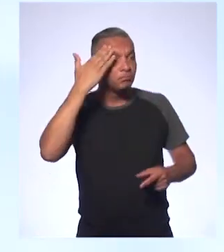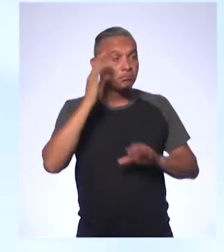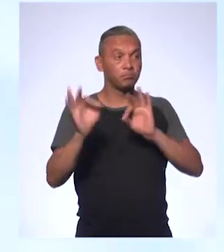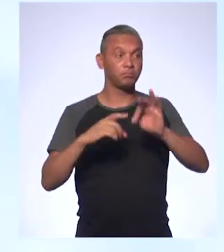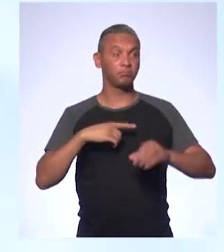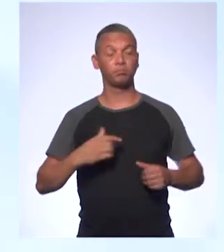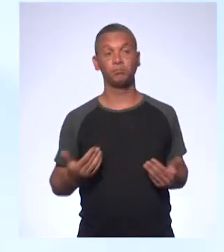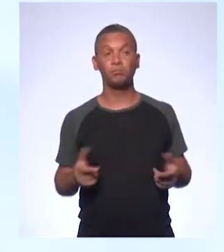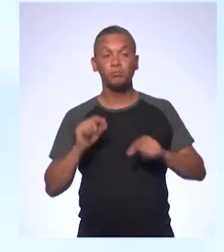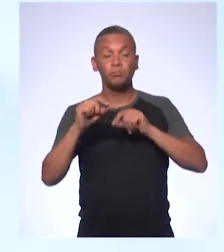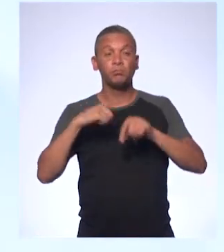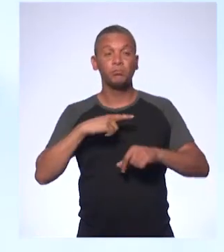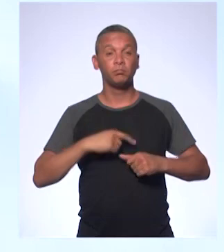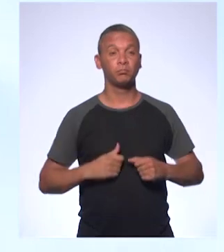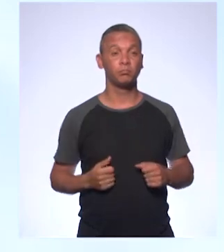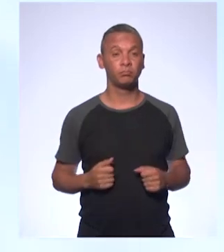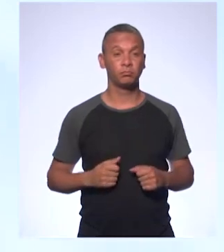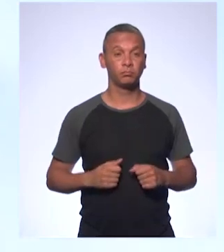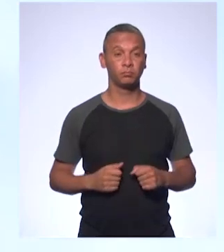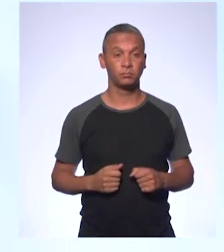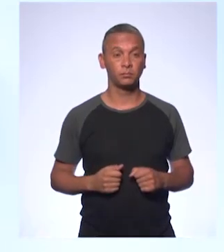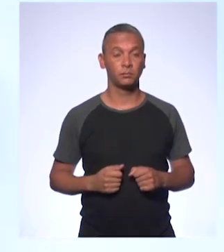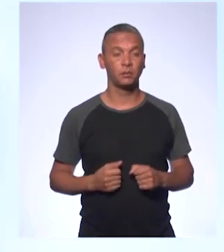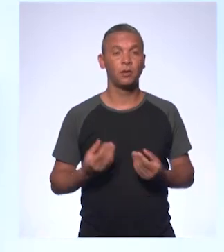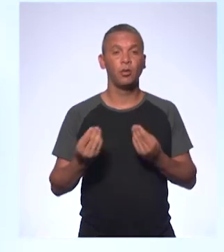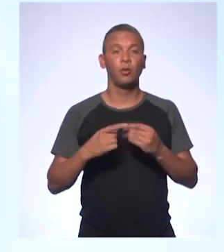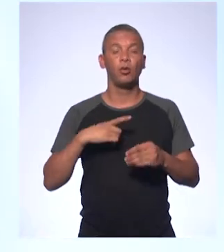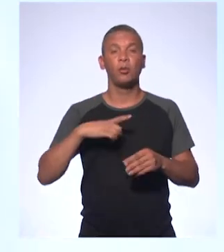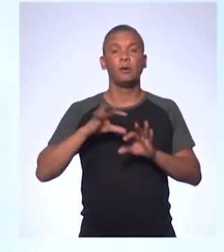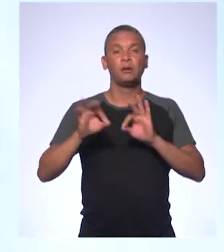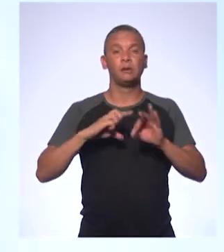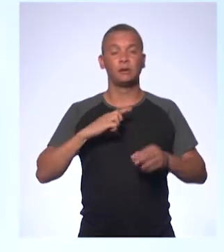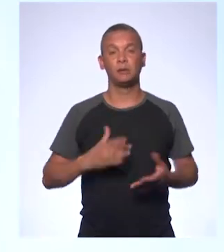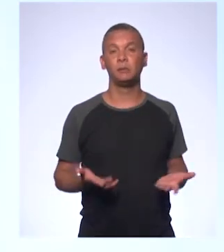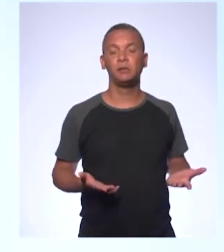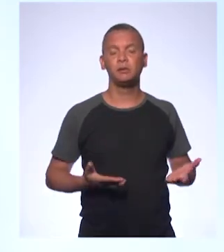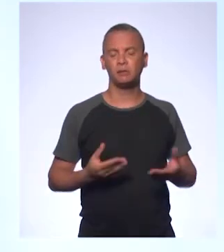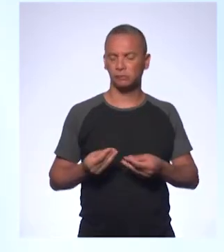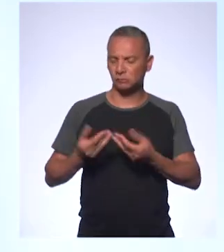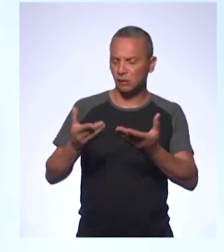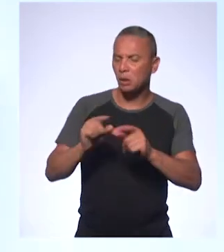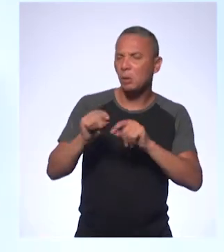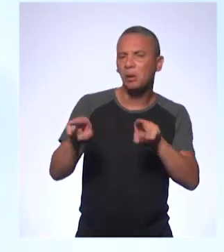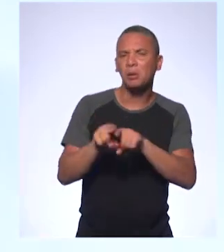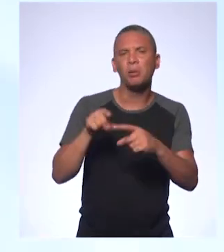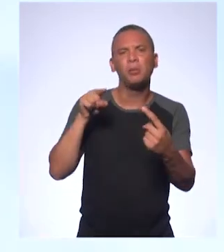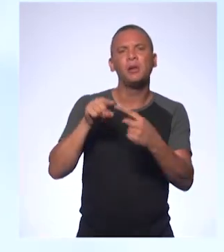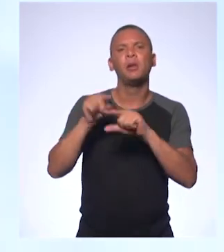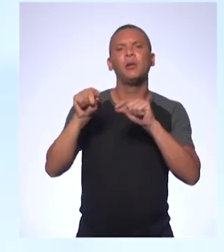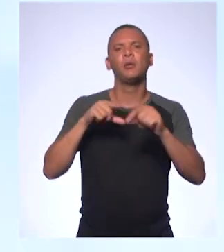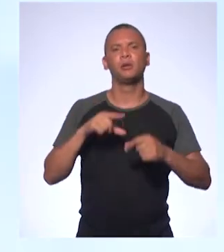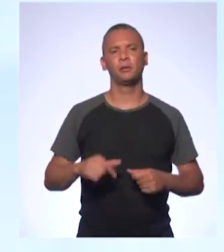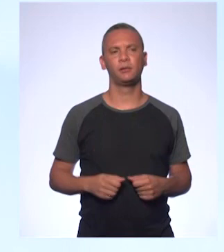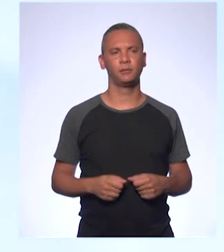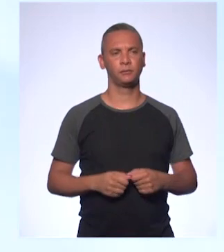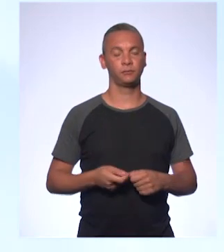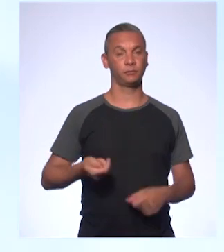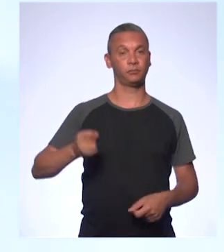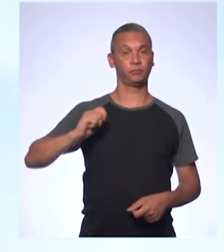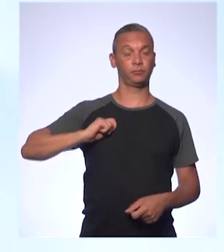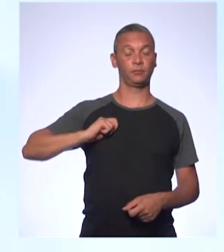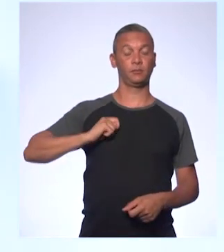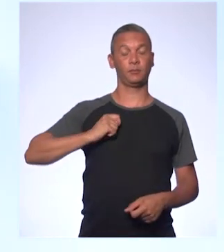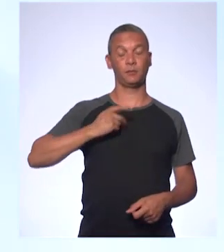do que aquele relógio está carregando para aquela pessoa, que está levando para aquela pessoa, né? Te regalan